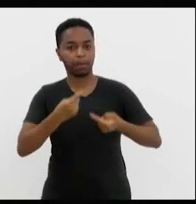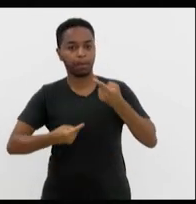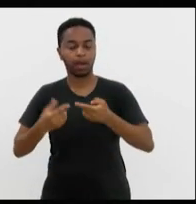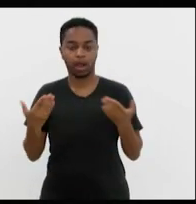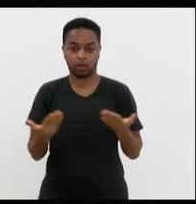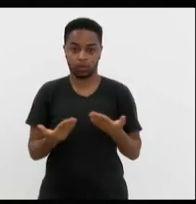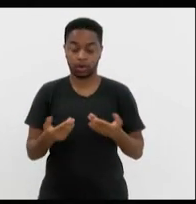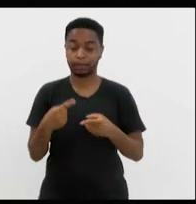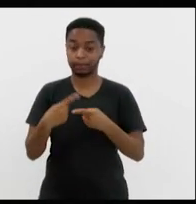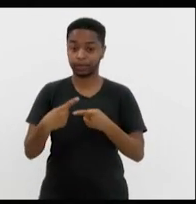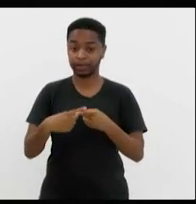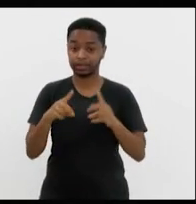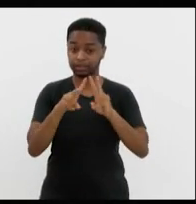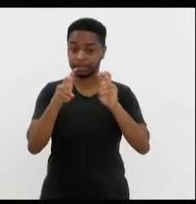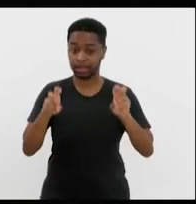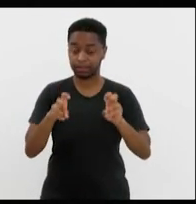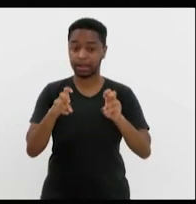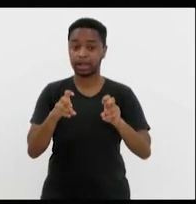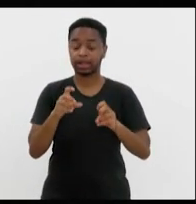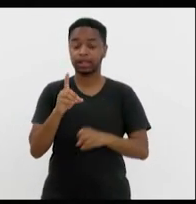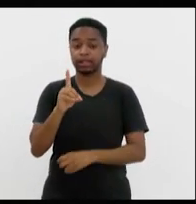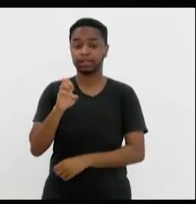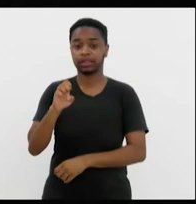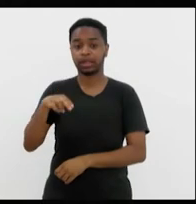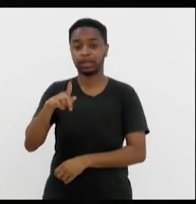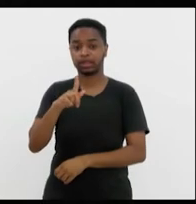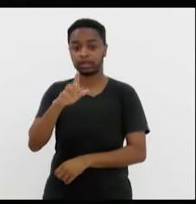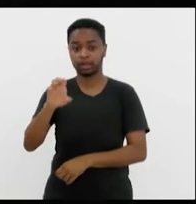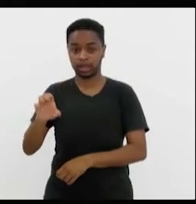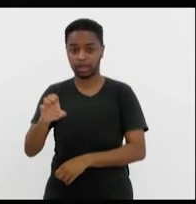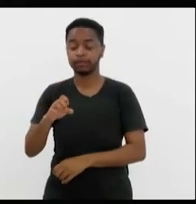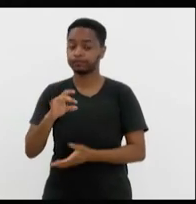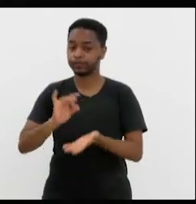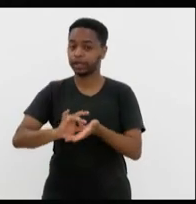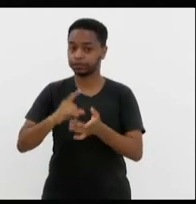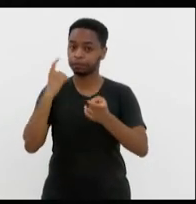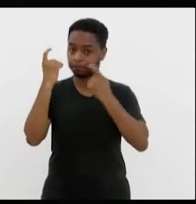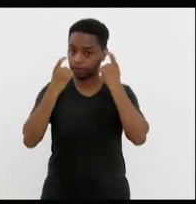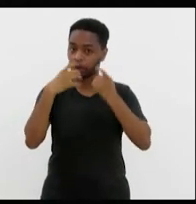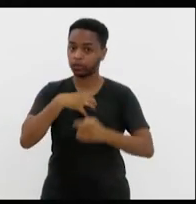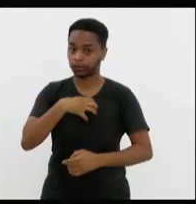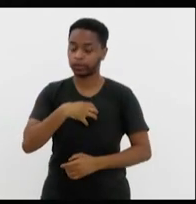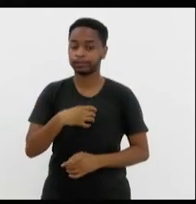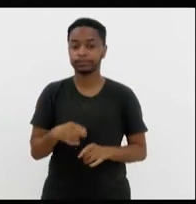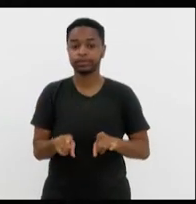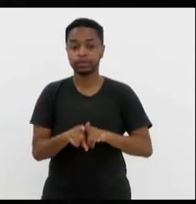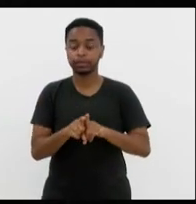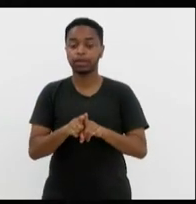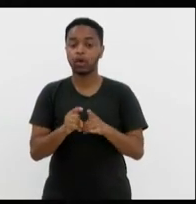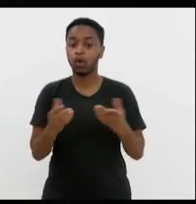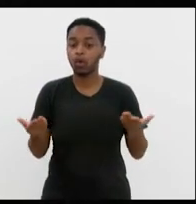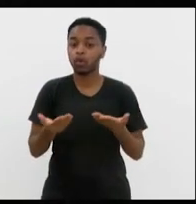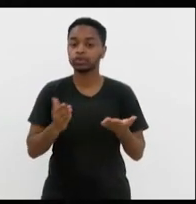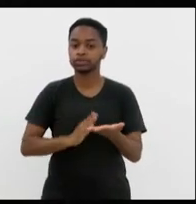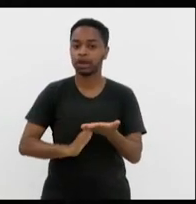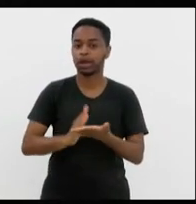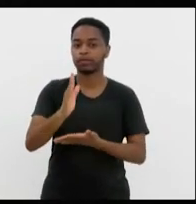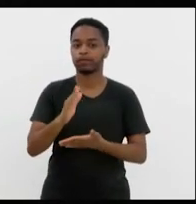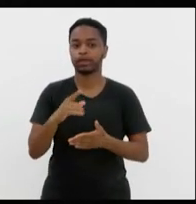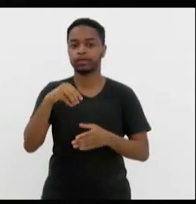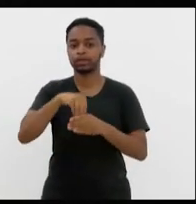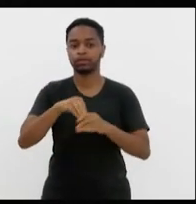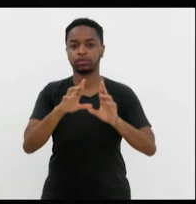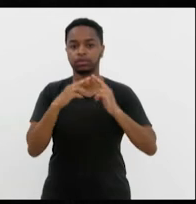A situação da epidemia de dengue é extremamente preocupante. E, por isso, foi aprovada hoje na reunião